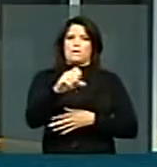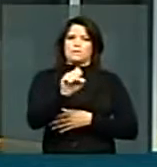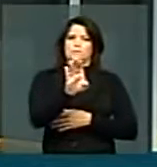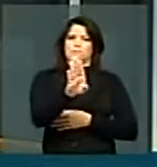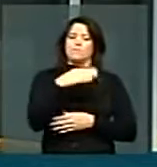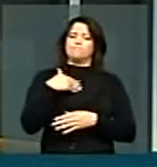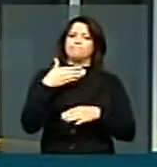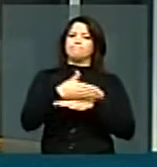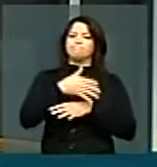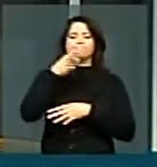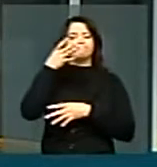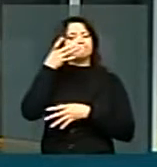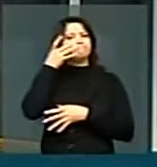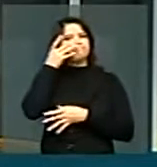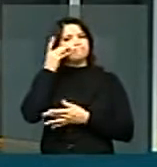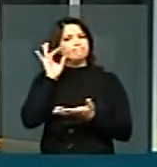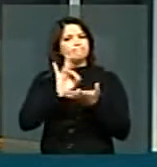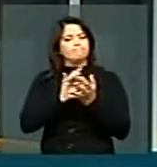a oportunidade...